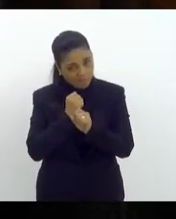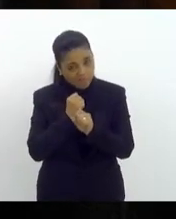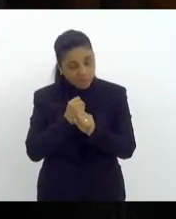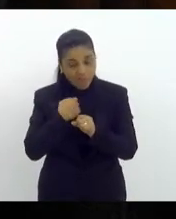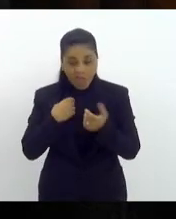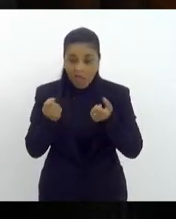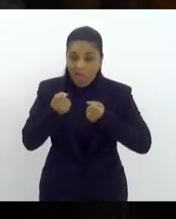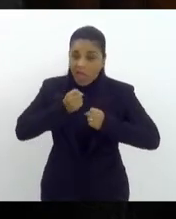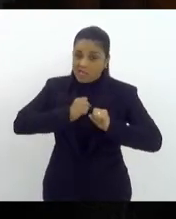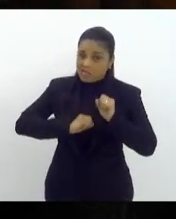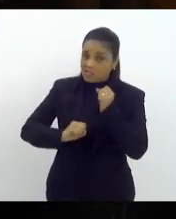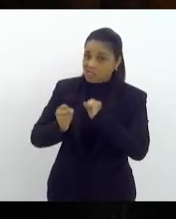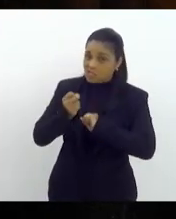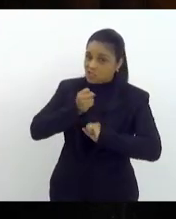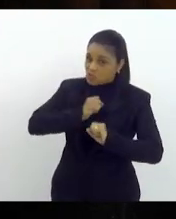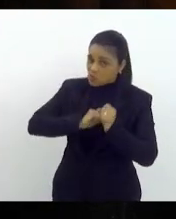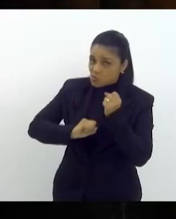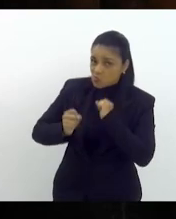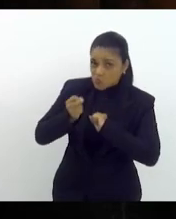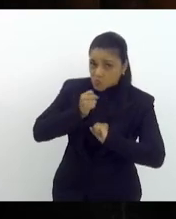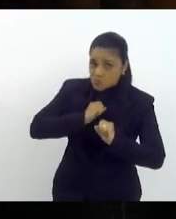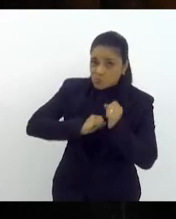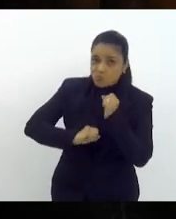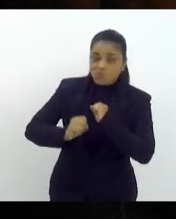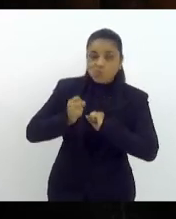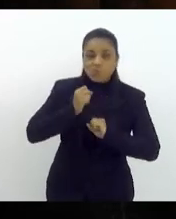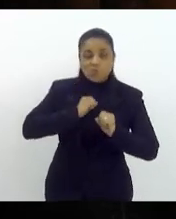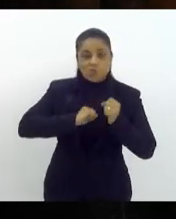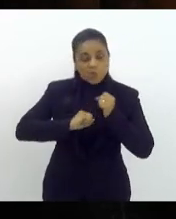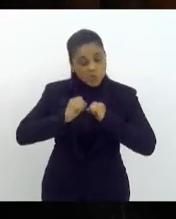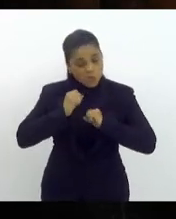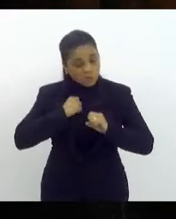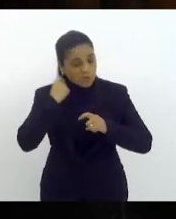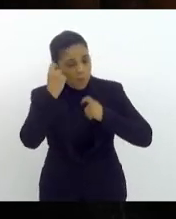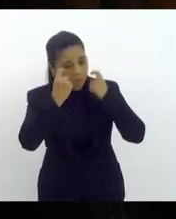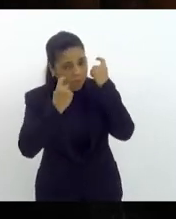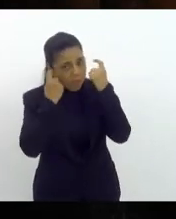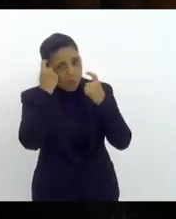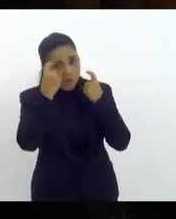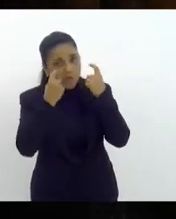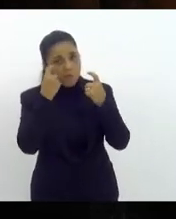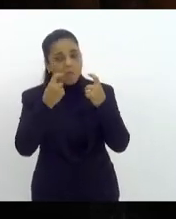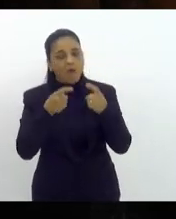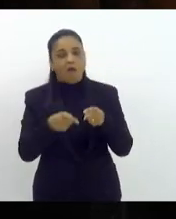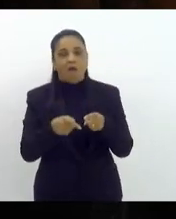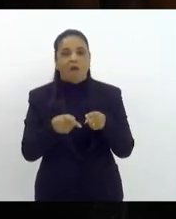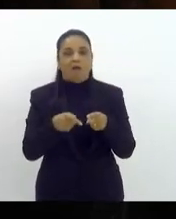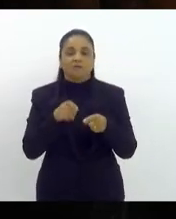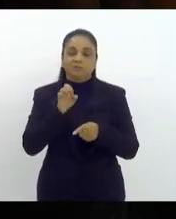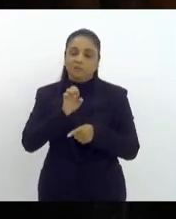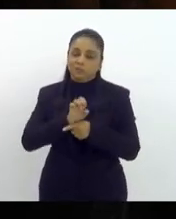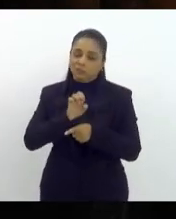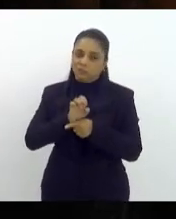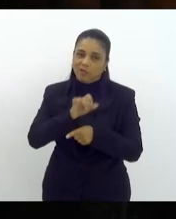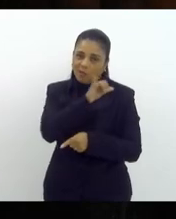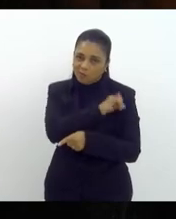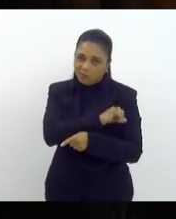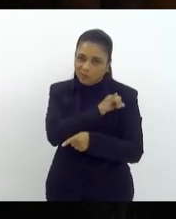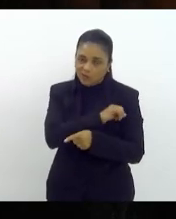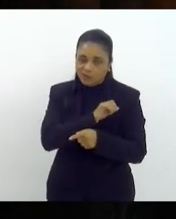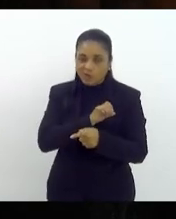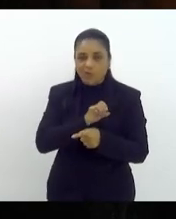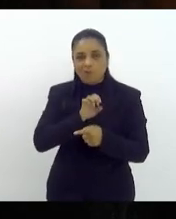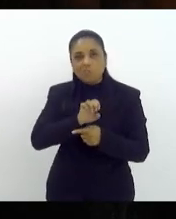ansioso e preocupado com Os destinos né do nosso estado e de outras unidades